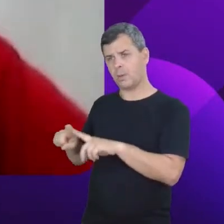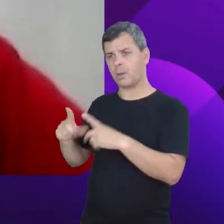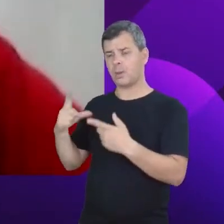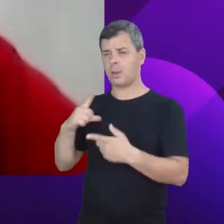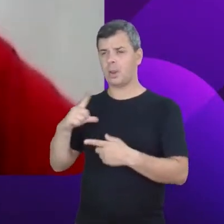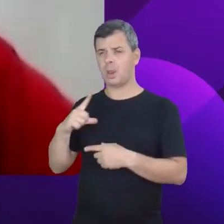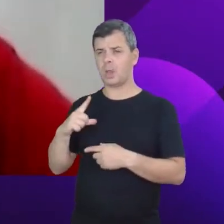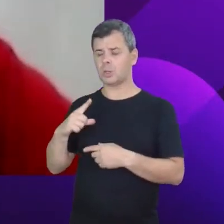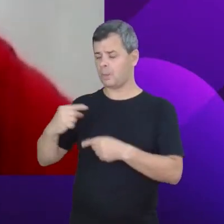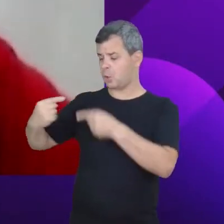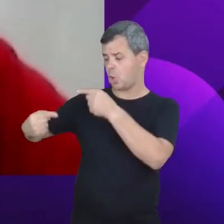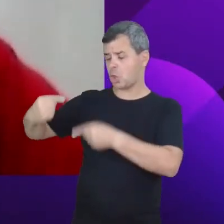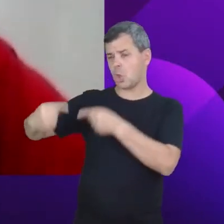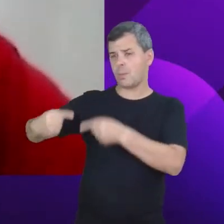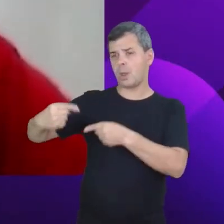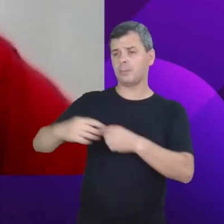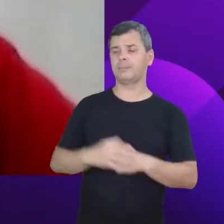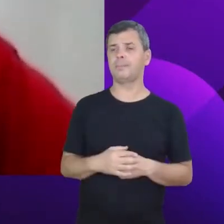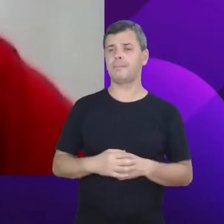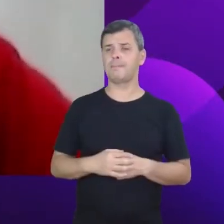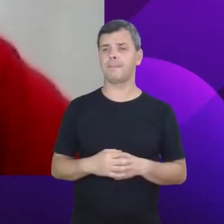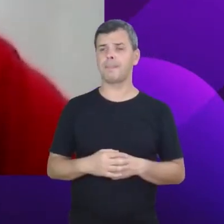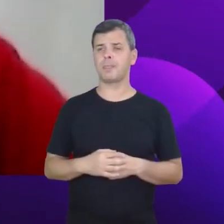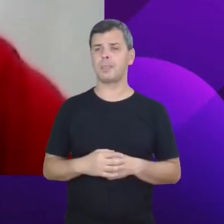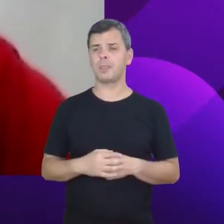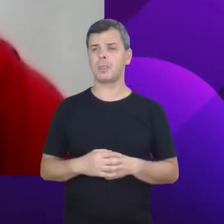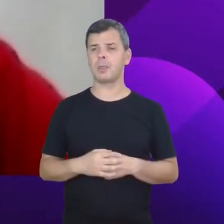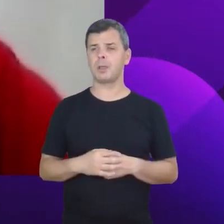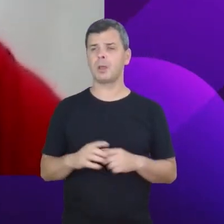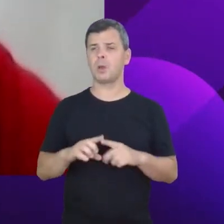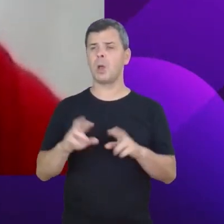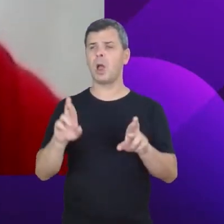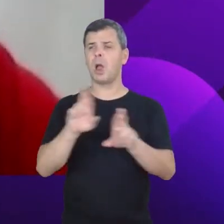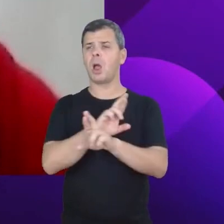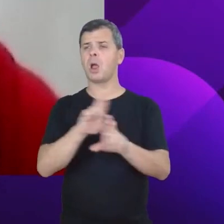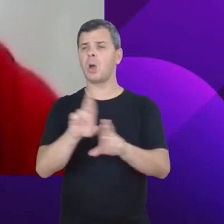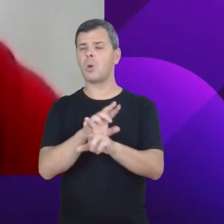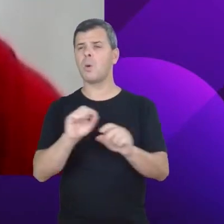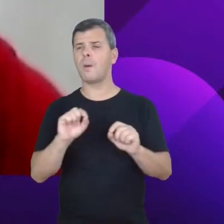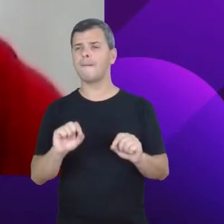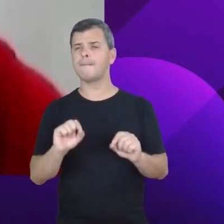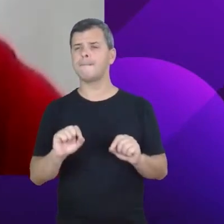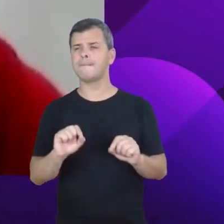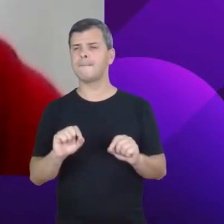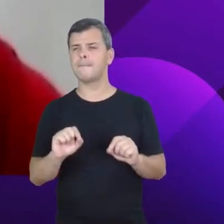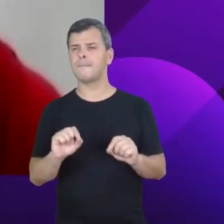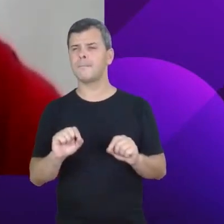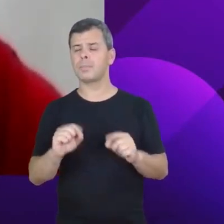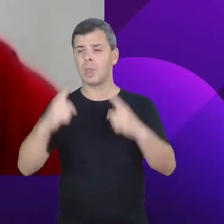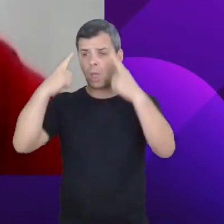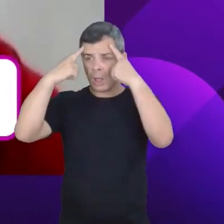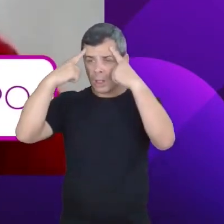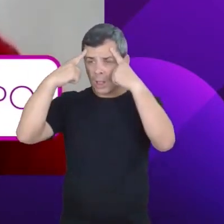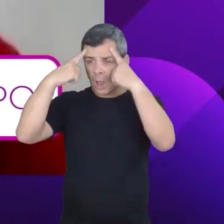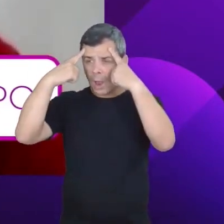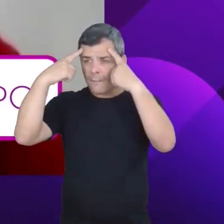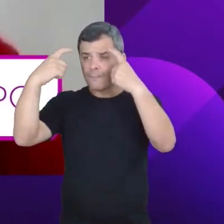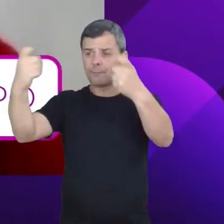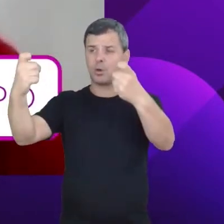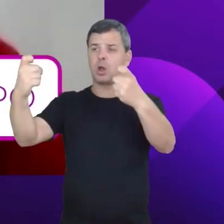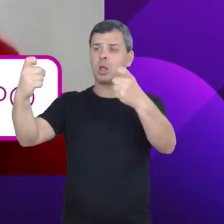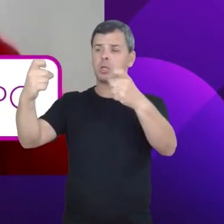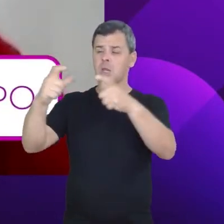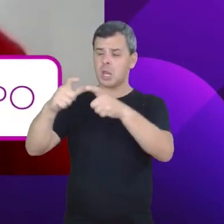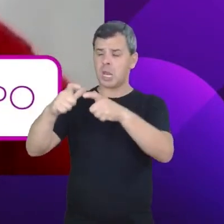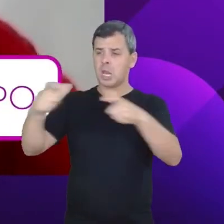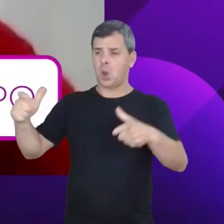um grande debate que é fazendo um link também com relação à questão da violência que hoje aumenta